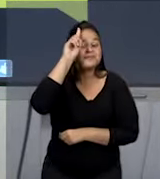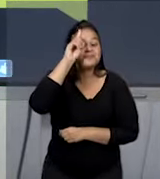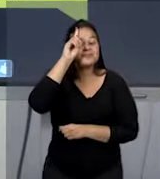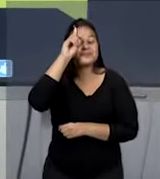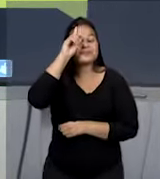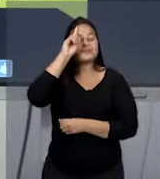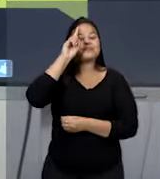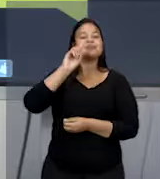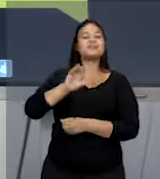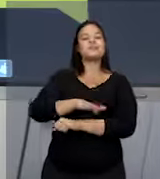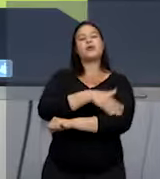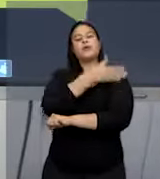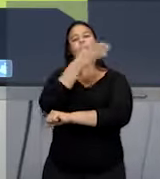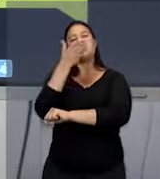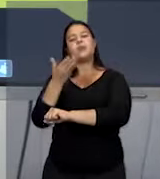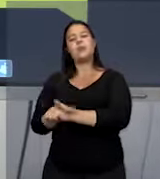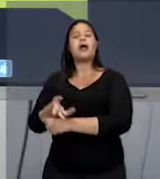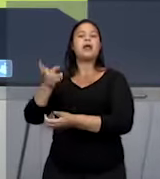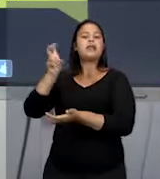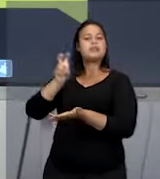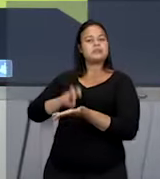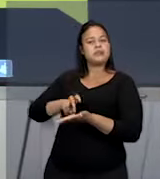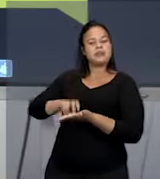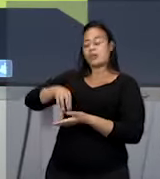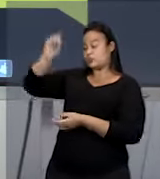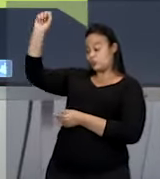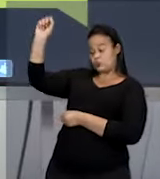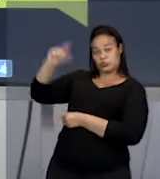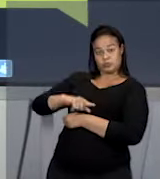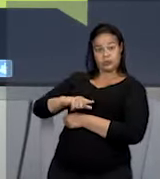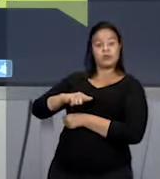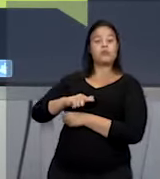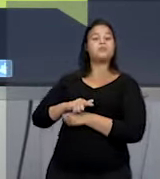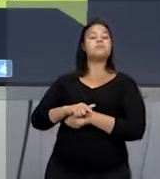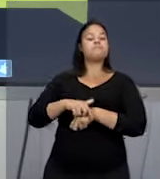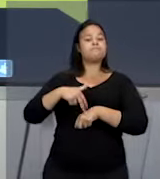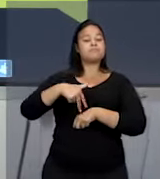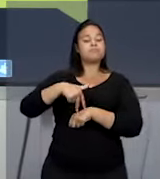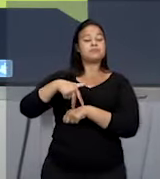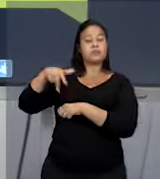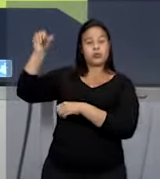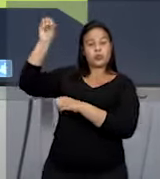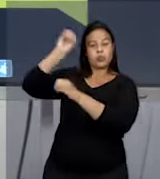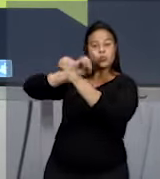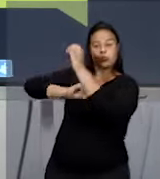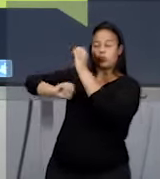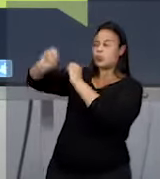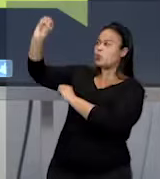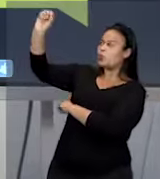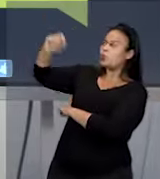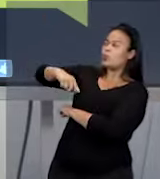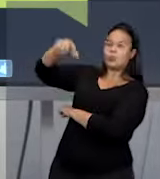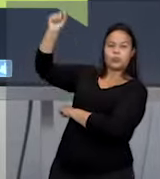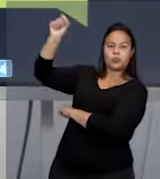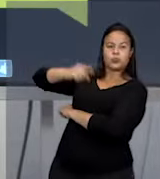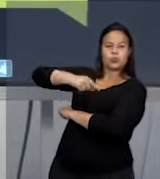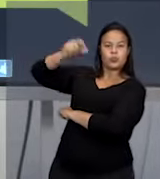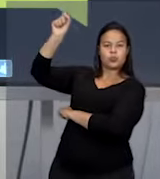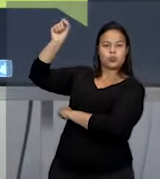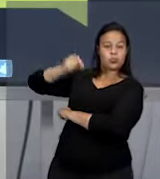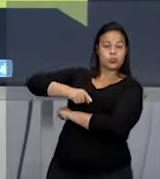do dia, no período em que a gente tem Sol. Esse movimento que o Sol realiza, esse